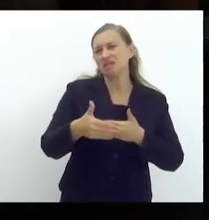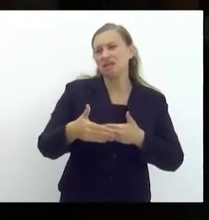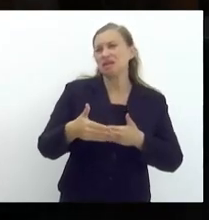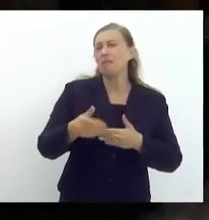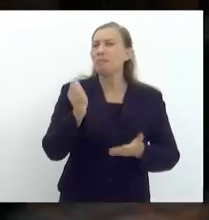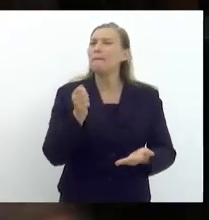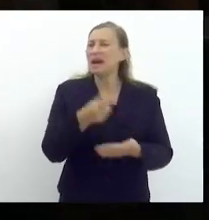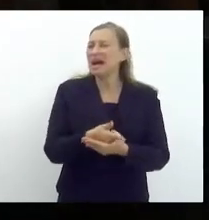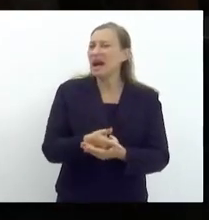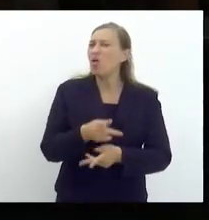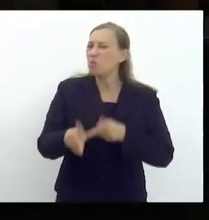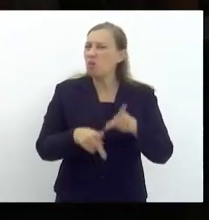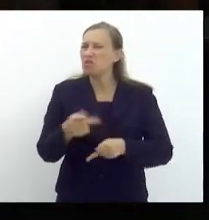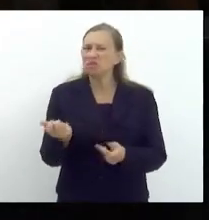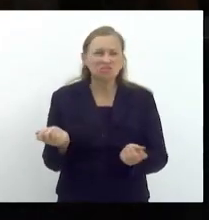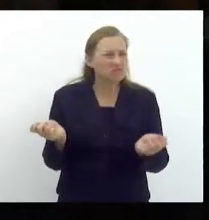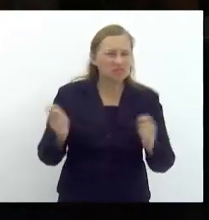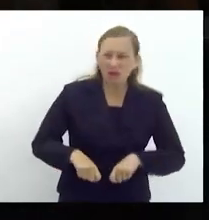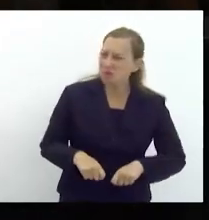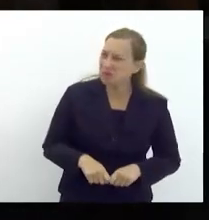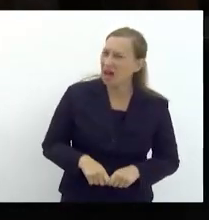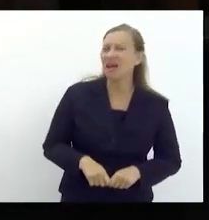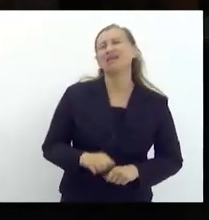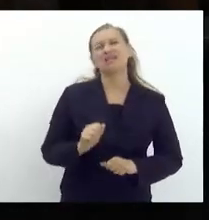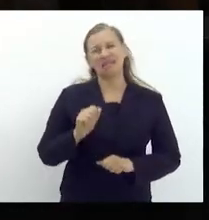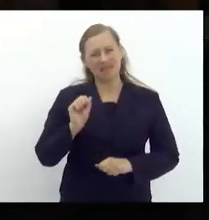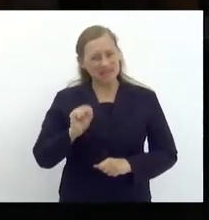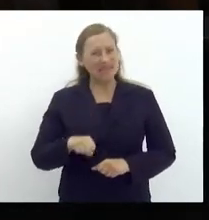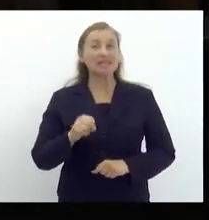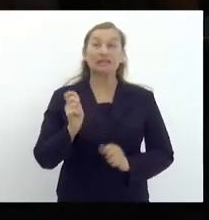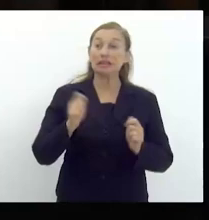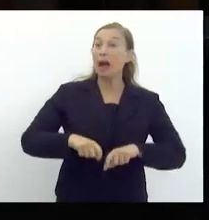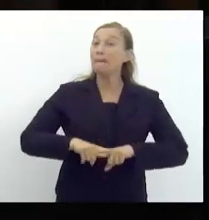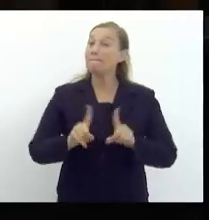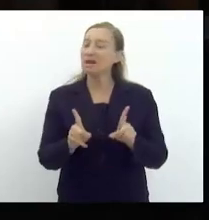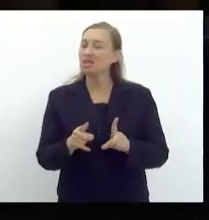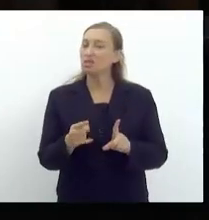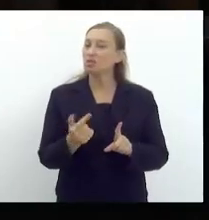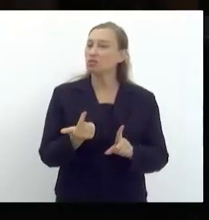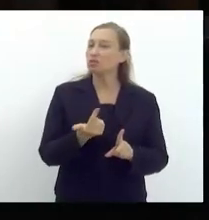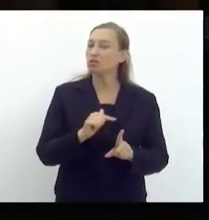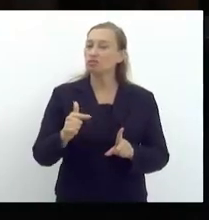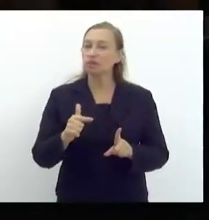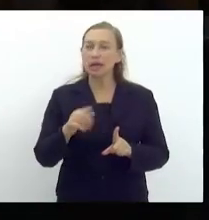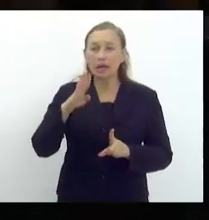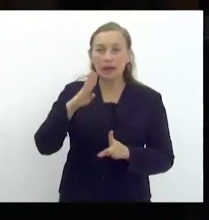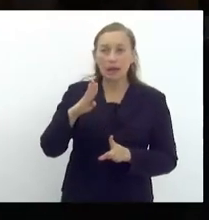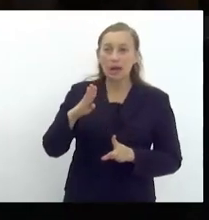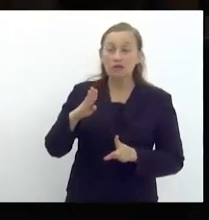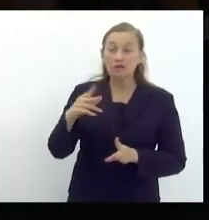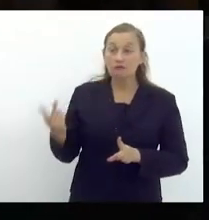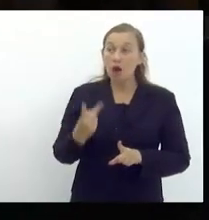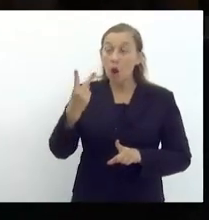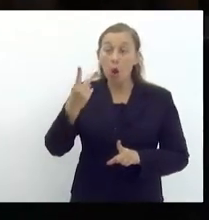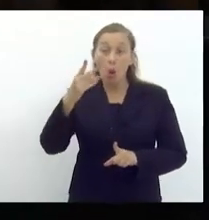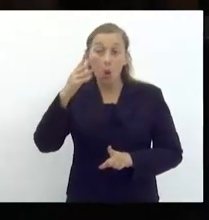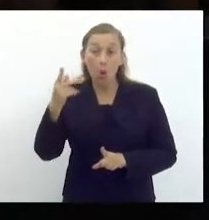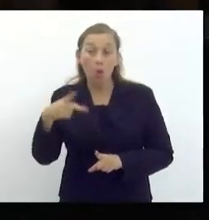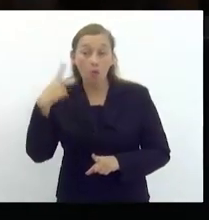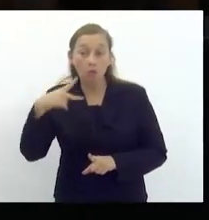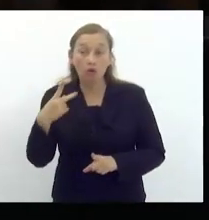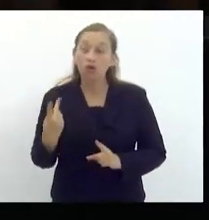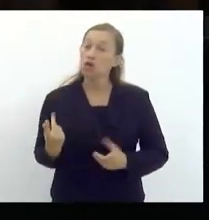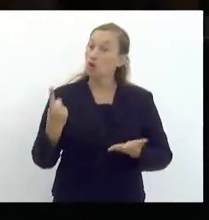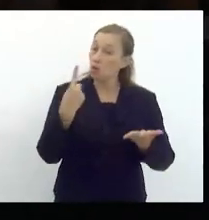essa população não daria Claro que dá mas quando não há prioridade política quando não há